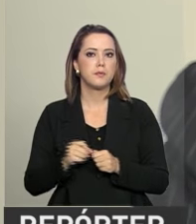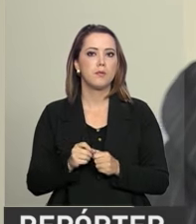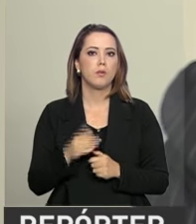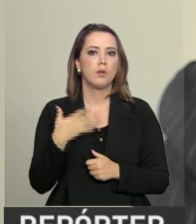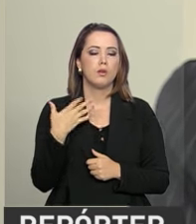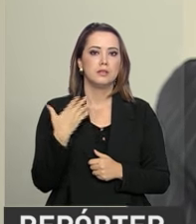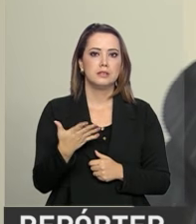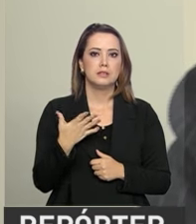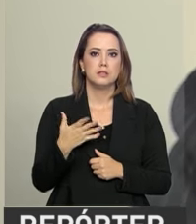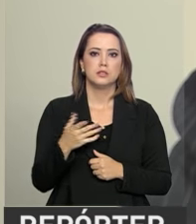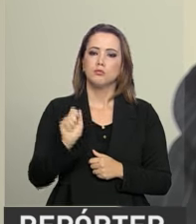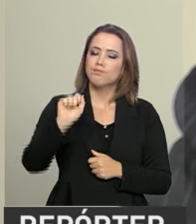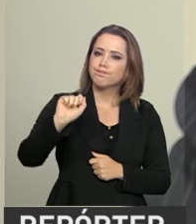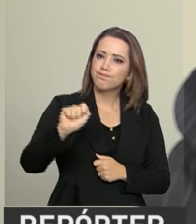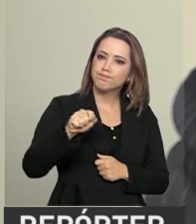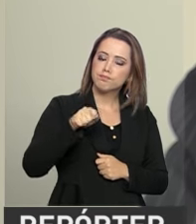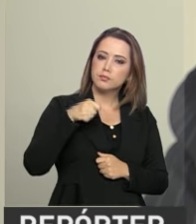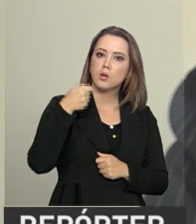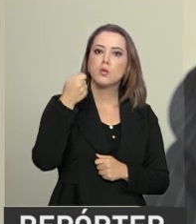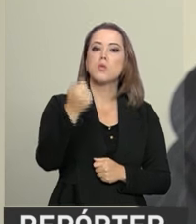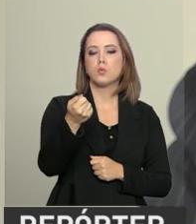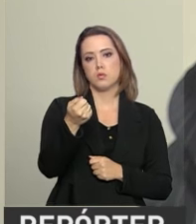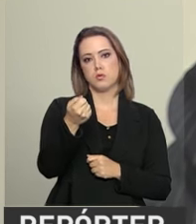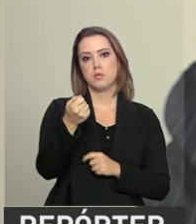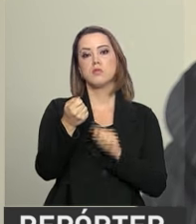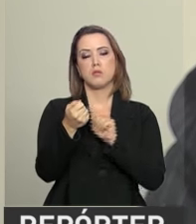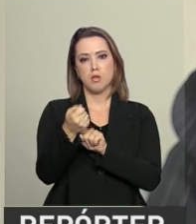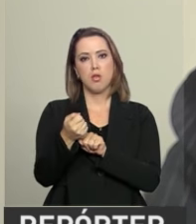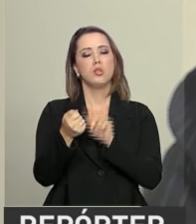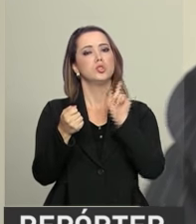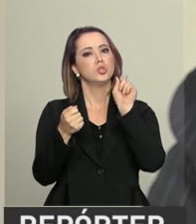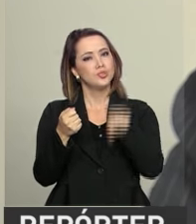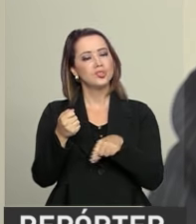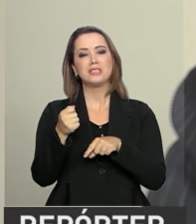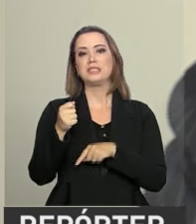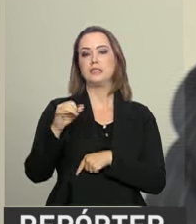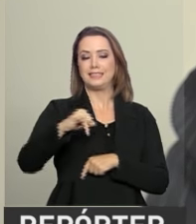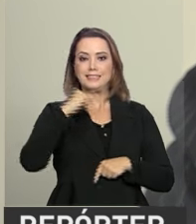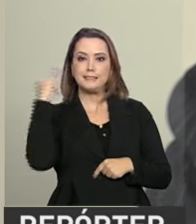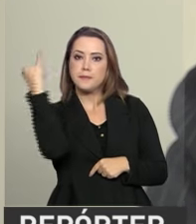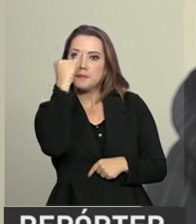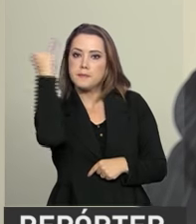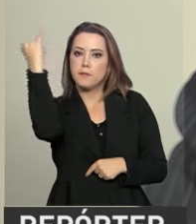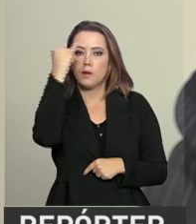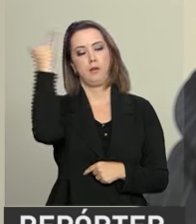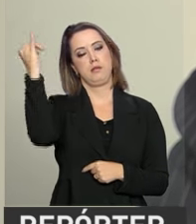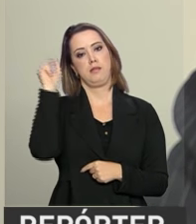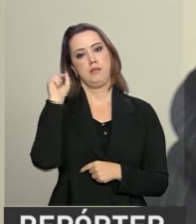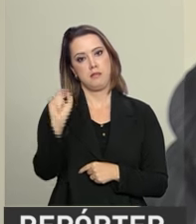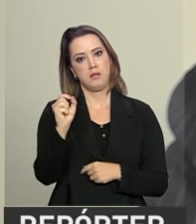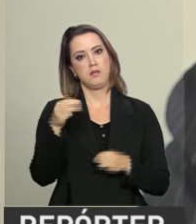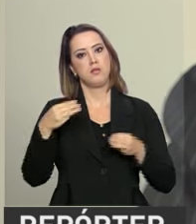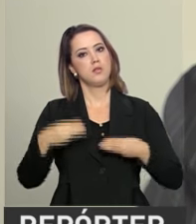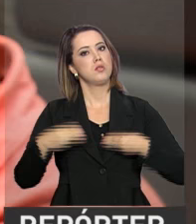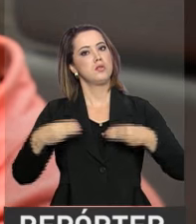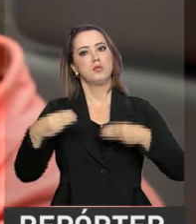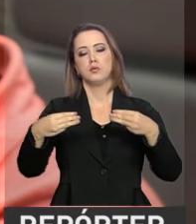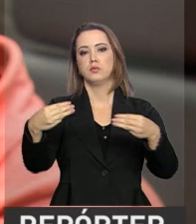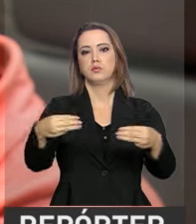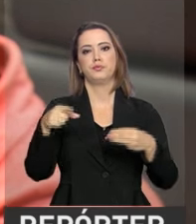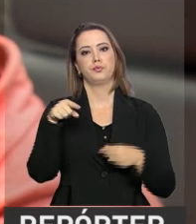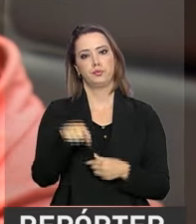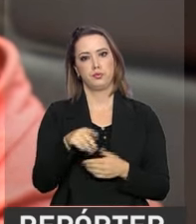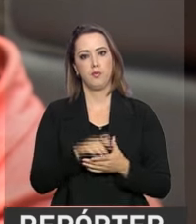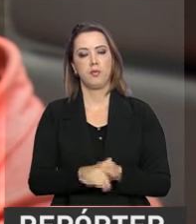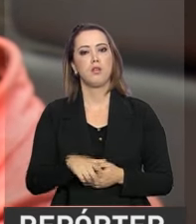digamos assim, uma sinalização de que isso era uma prioridade absoluta do ministério.